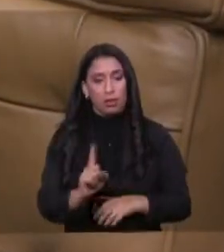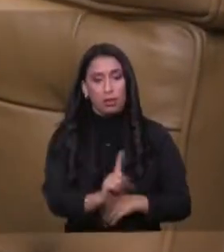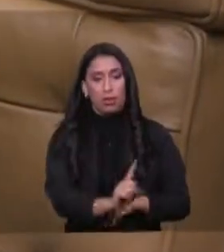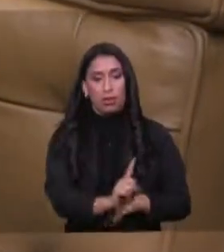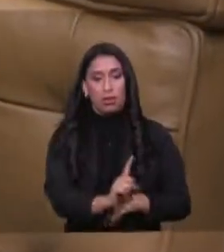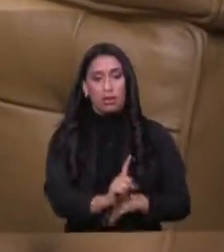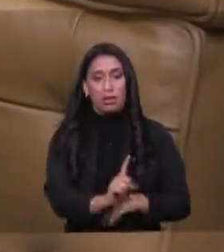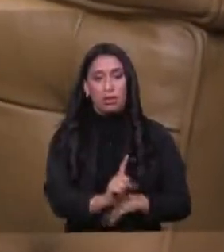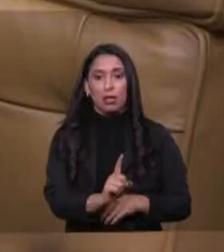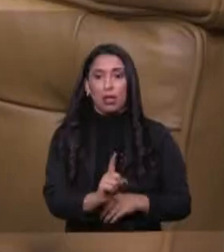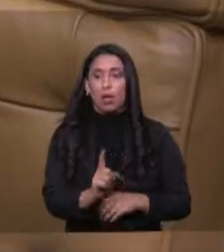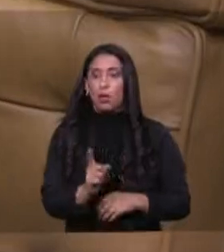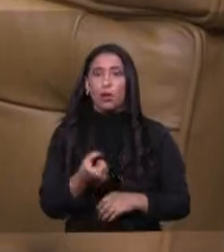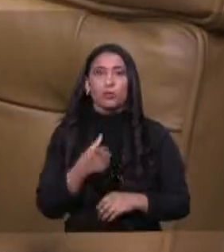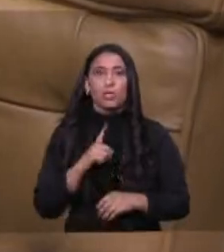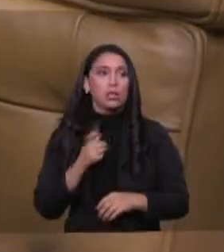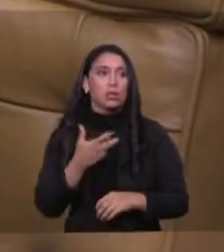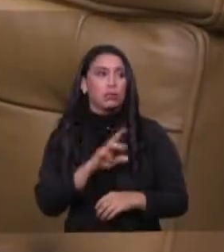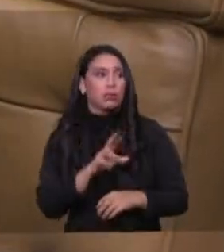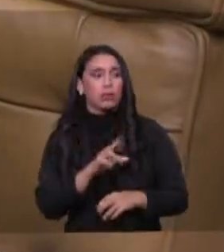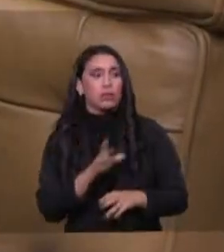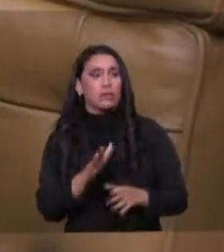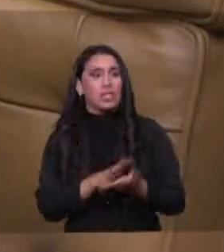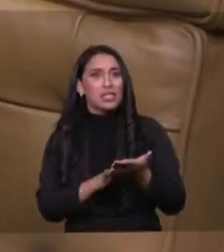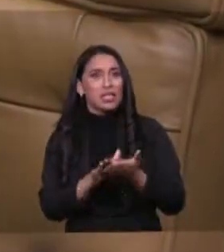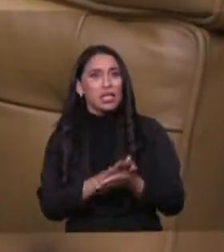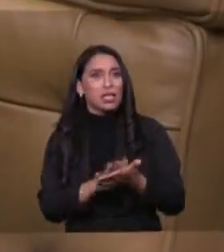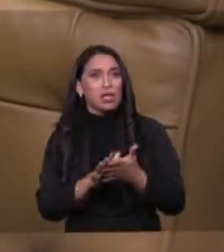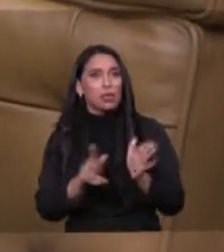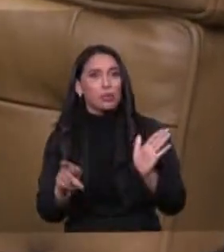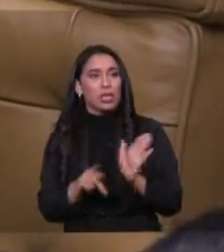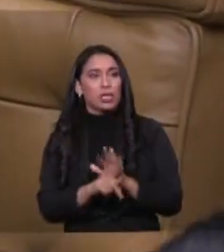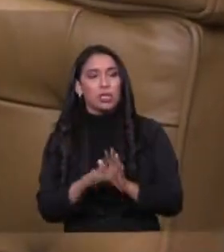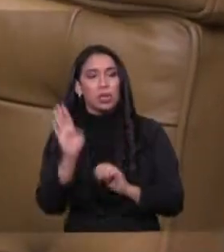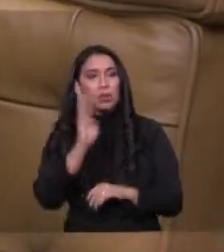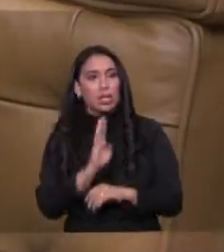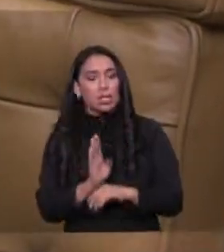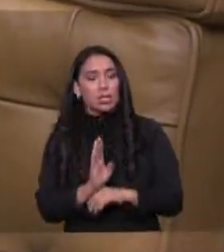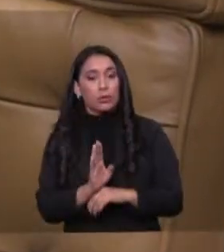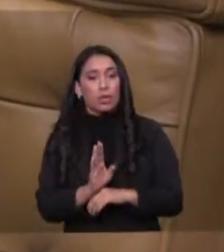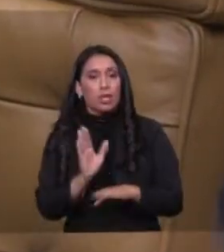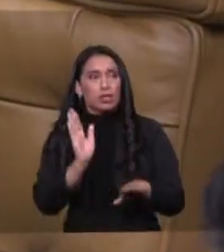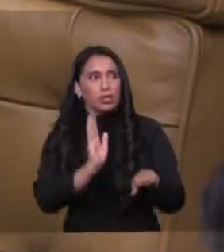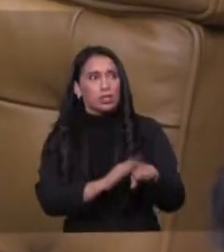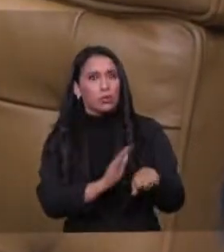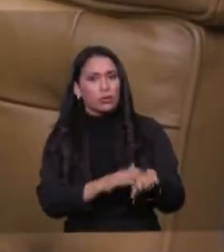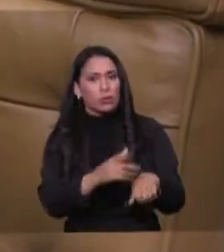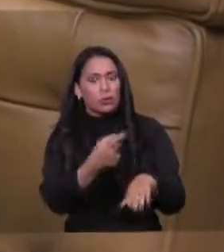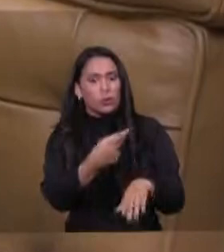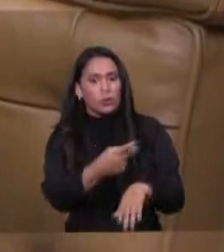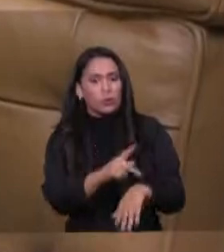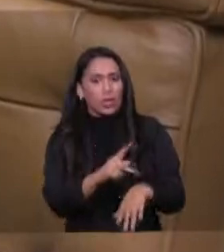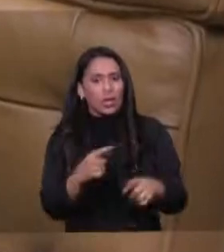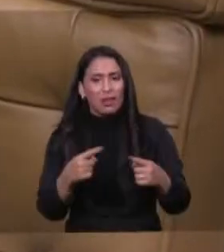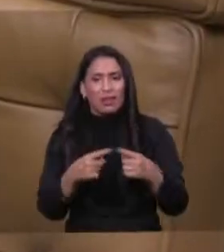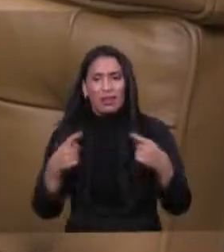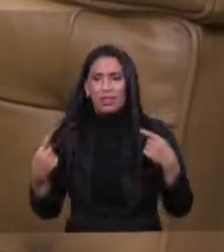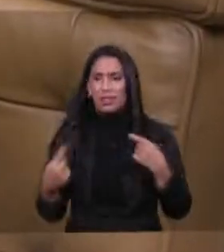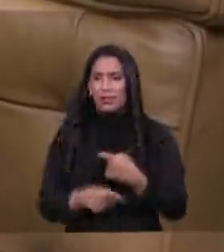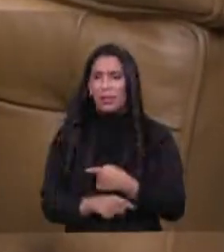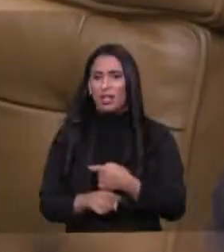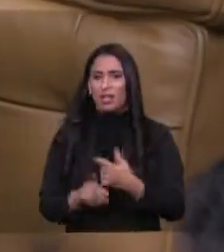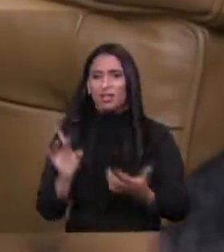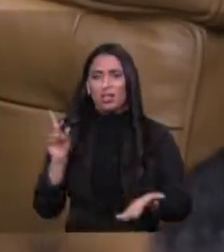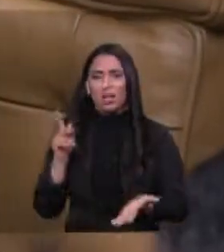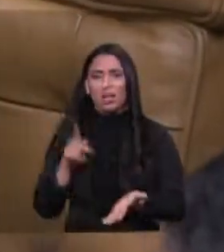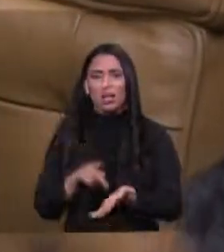como aquilo não fosse território da União. Era uma concepção, portanto, de autonomismo que não condizia com a realidade,